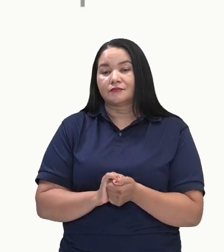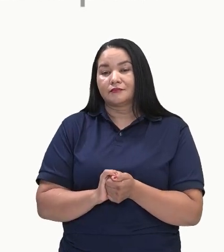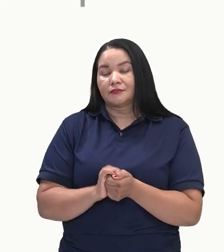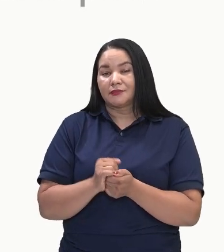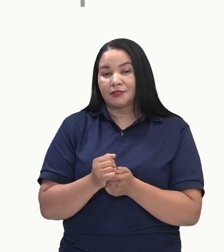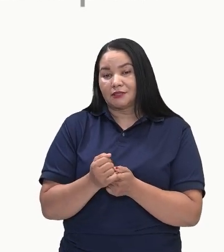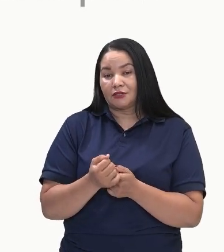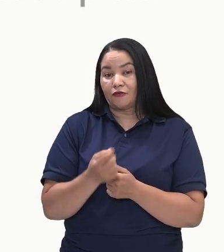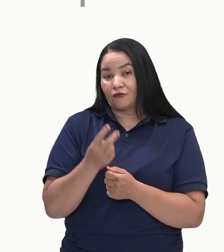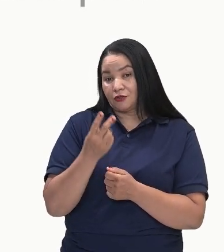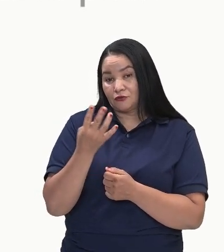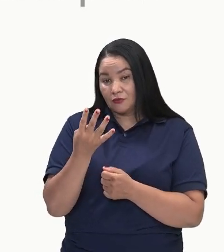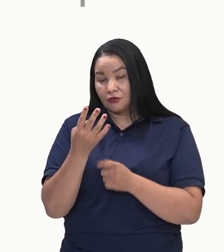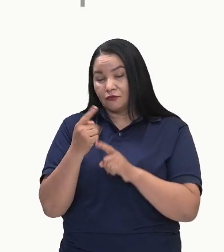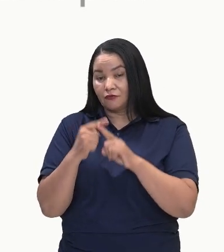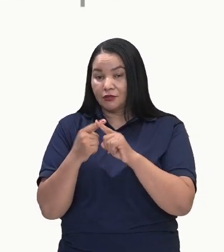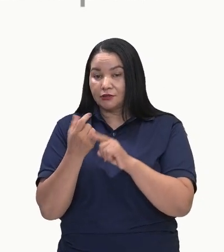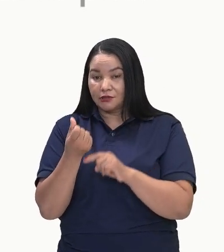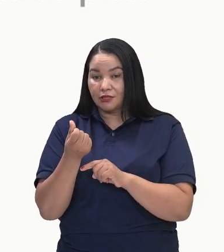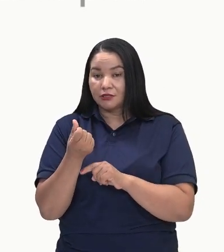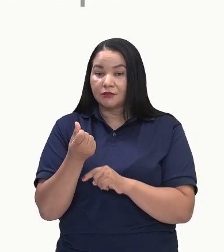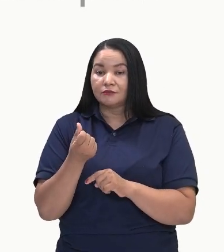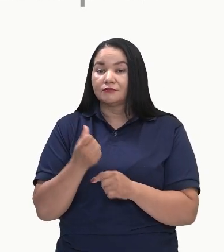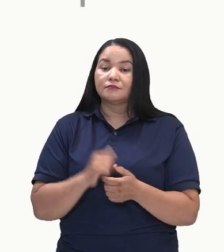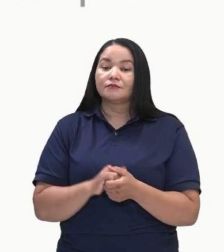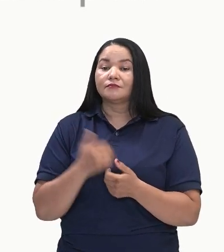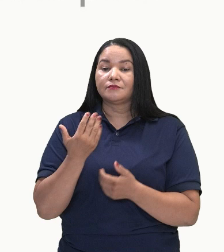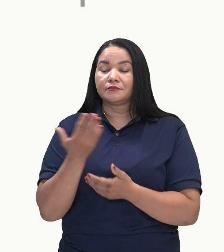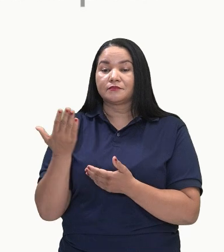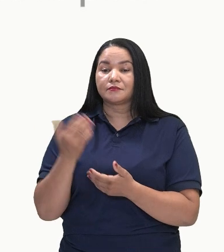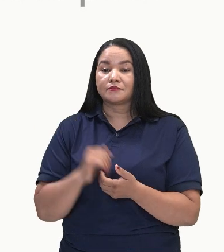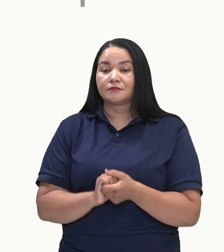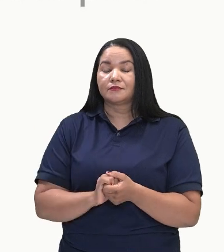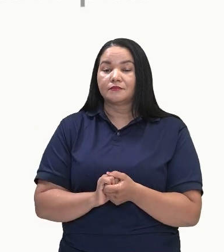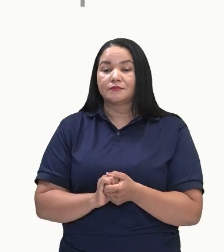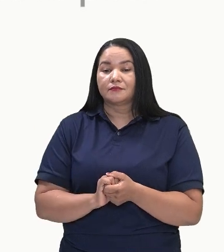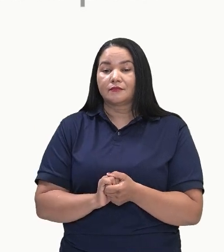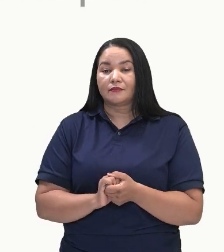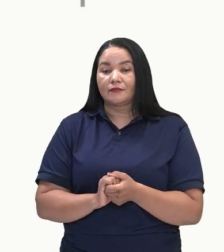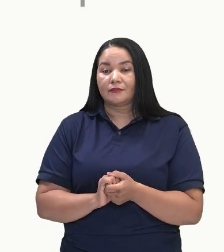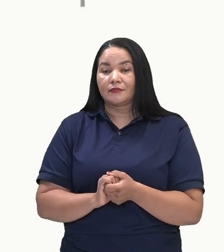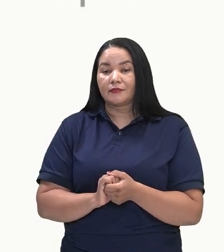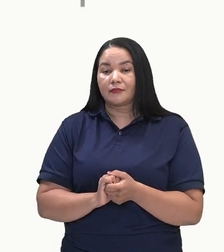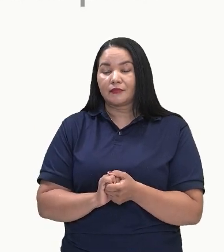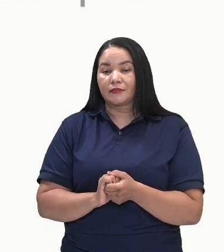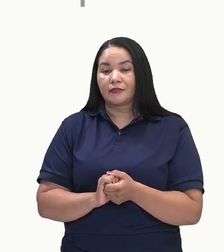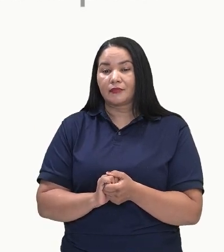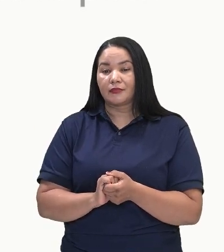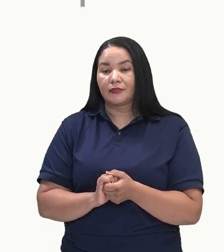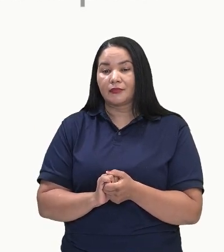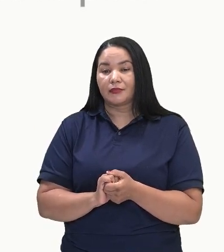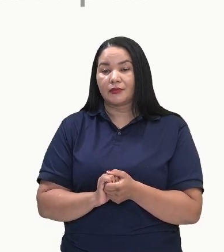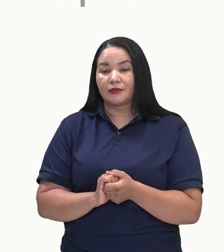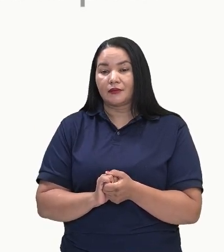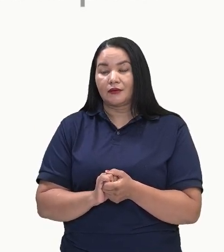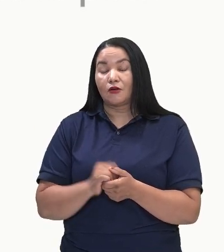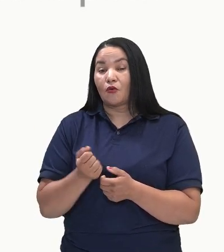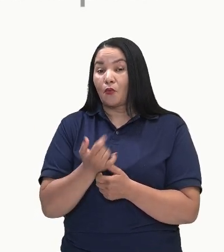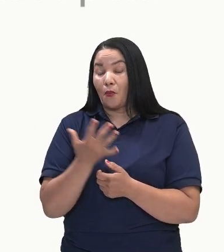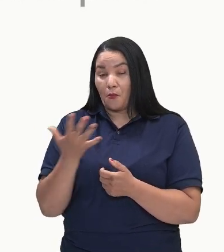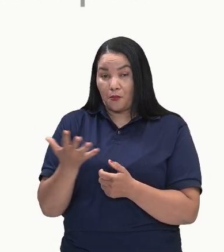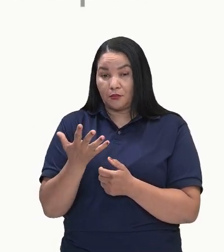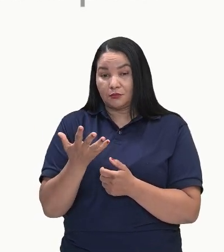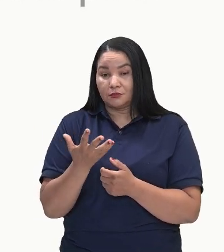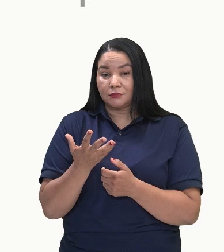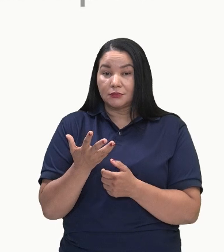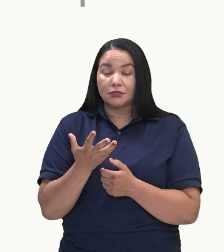24 vezes 6. 6 vezes 4 é 24. Subimos 2. 6 vezes 2, 12 mais 2, 14. Então, usando o